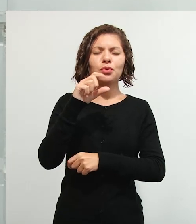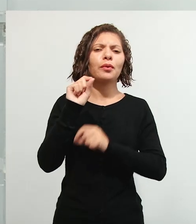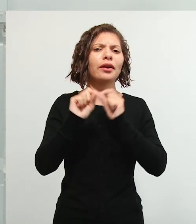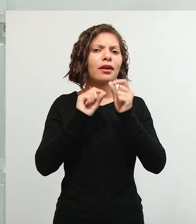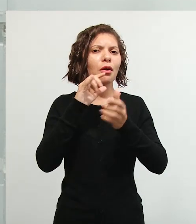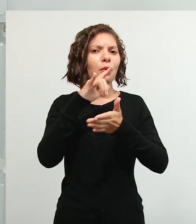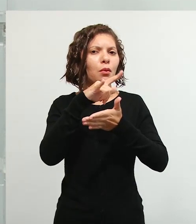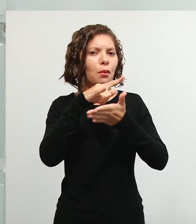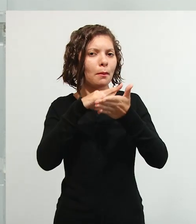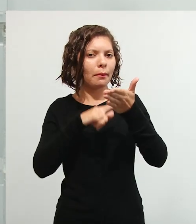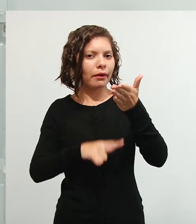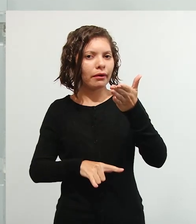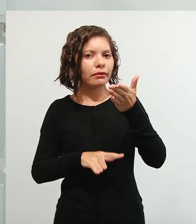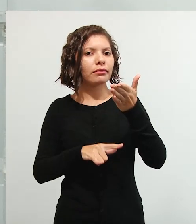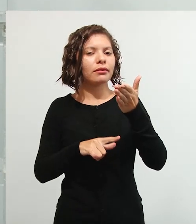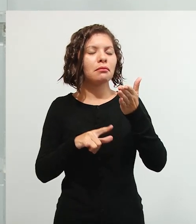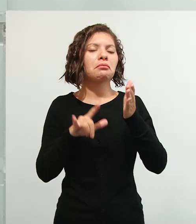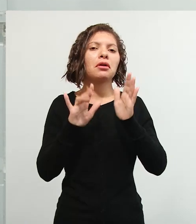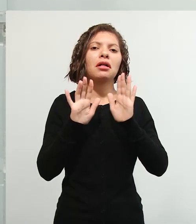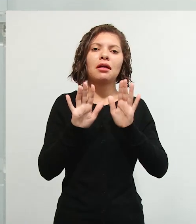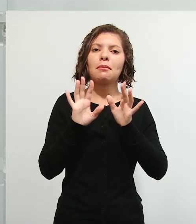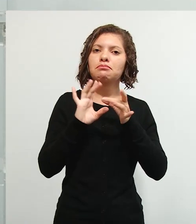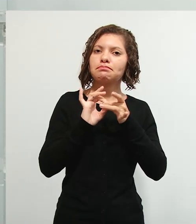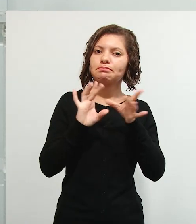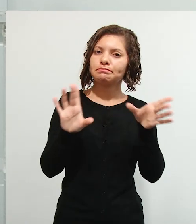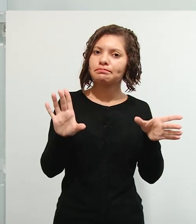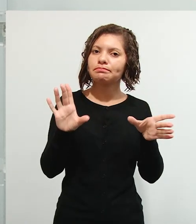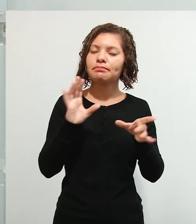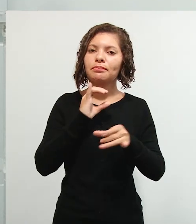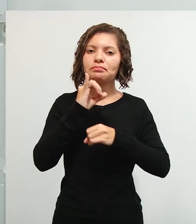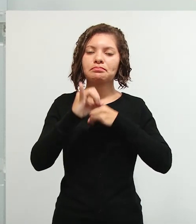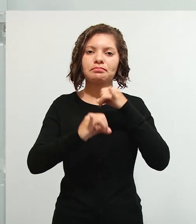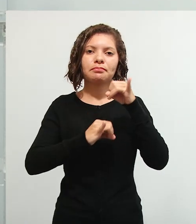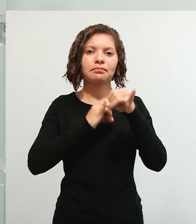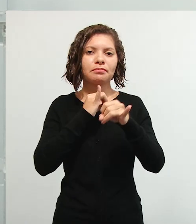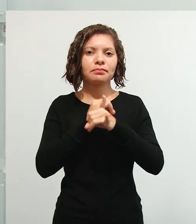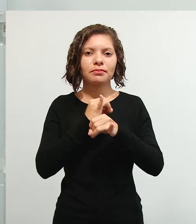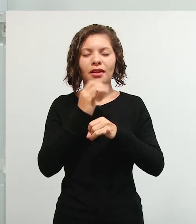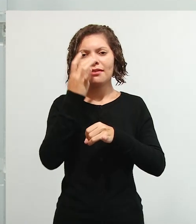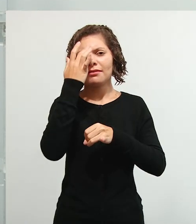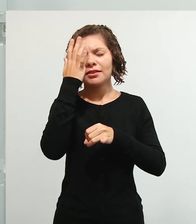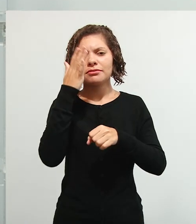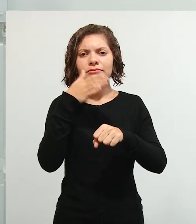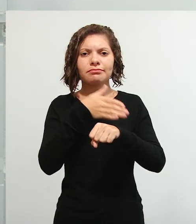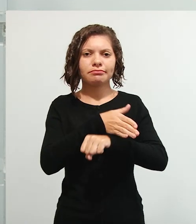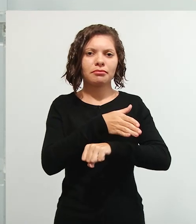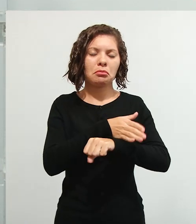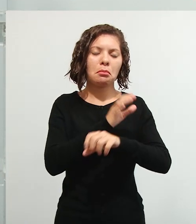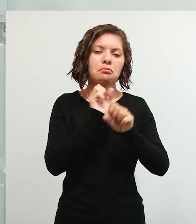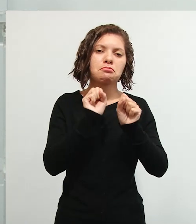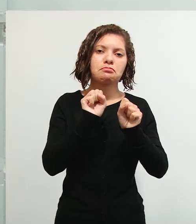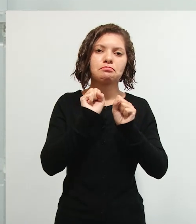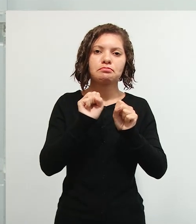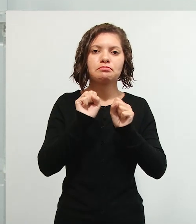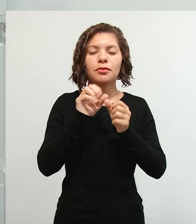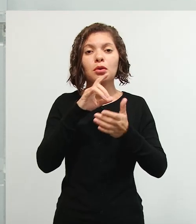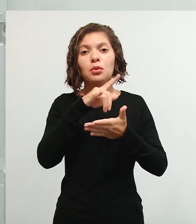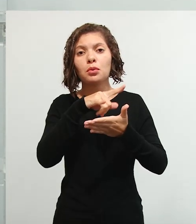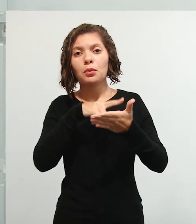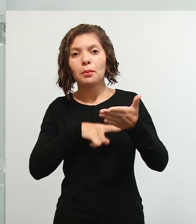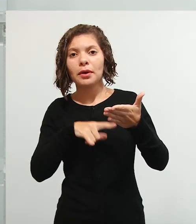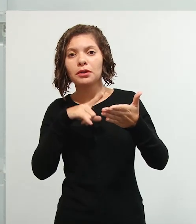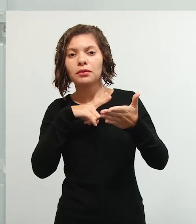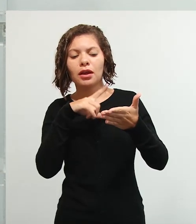documento extenso, ele está disponível na internet, né, de fácil checagem, esse